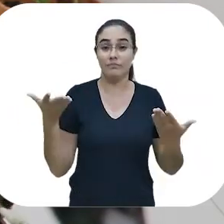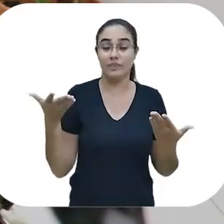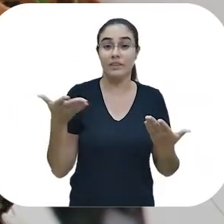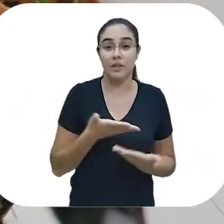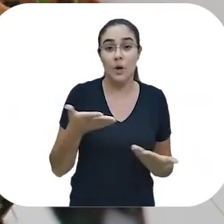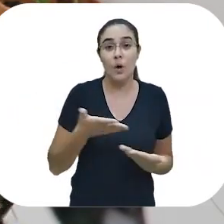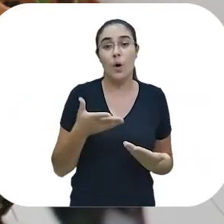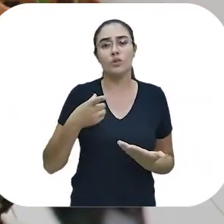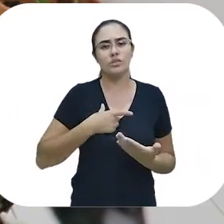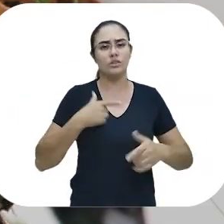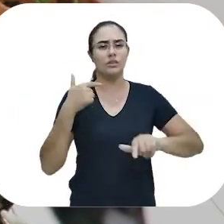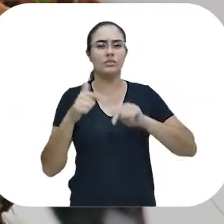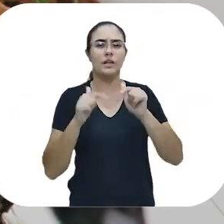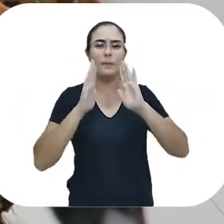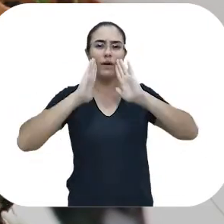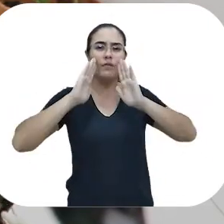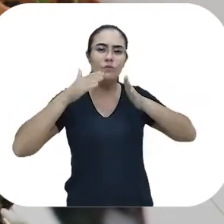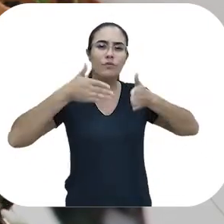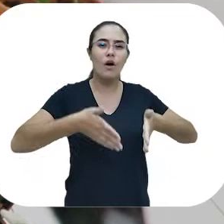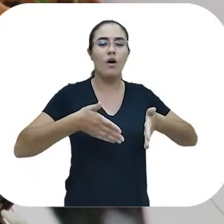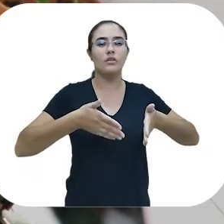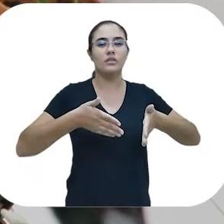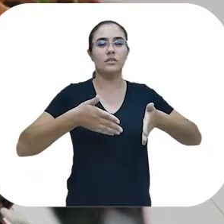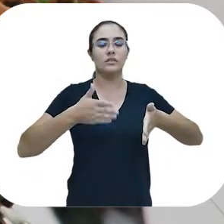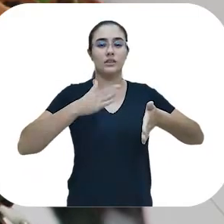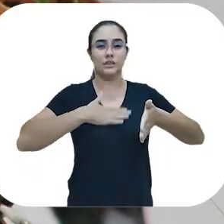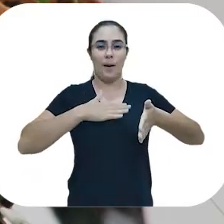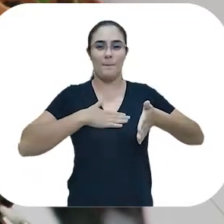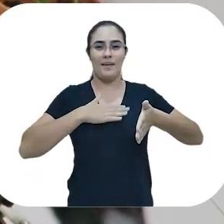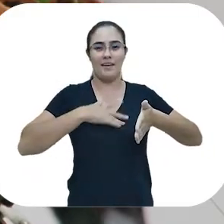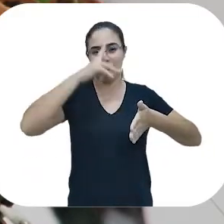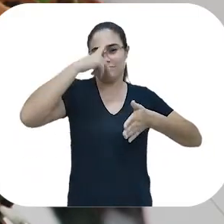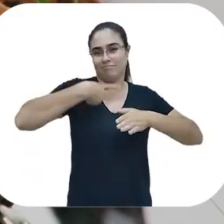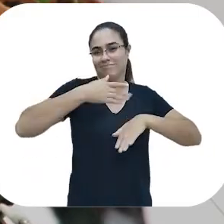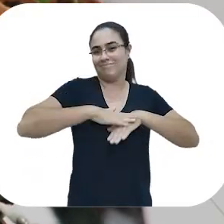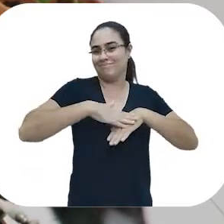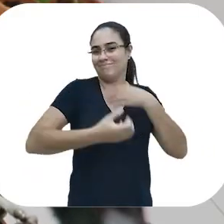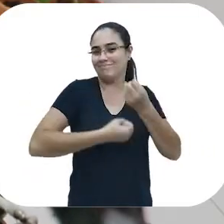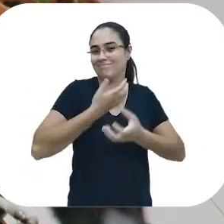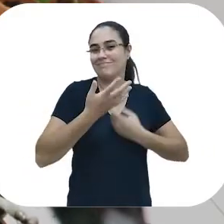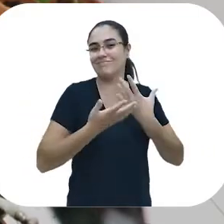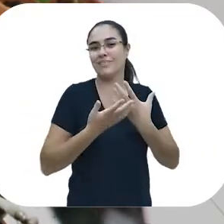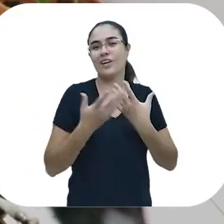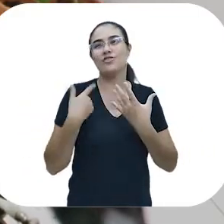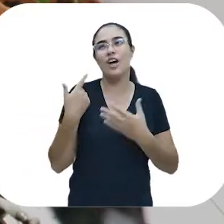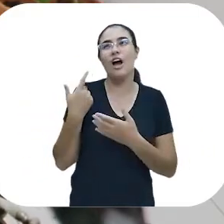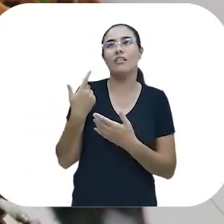fazendo um trabalho mais voltado para as minhas composições, né? Depois de algum tempo, eu comecei a